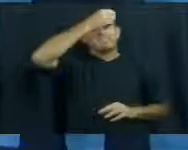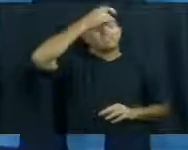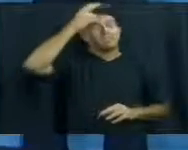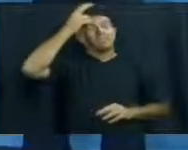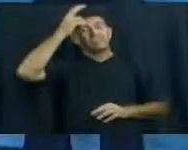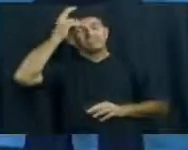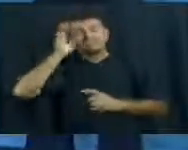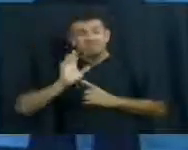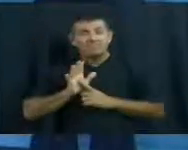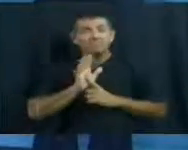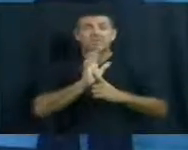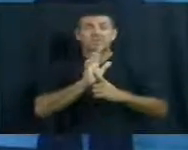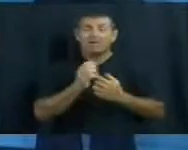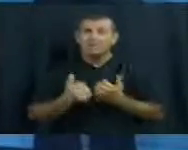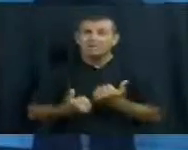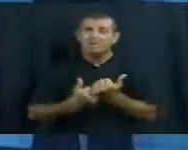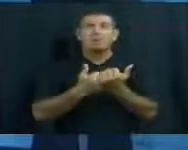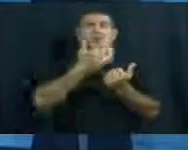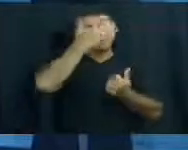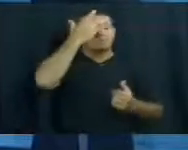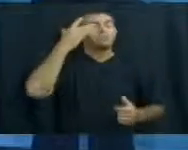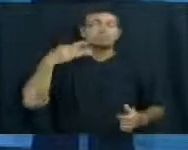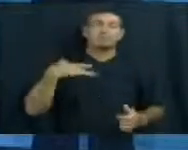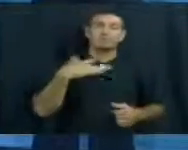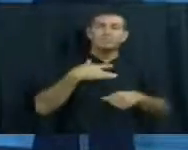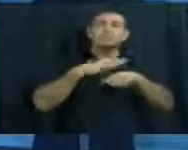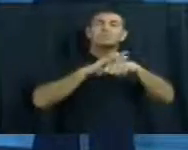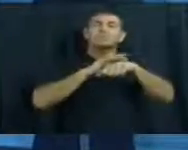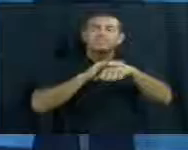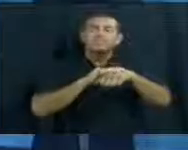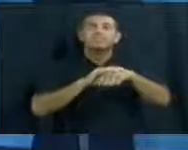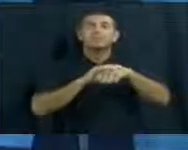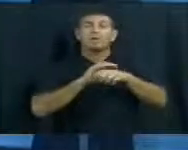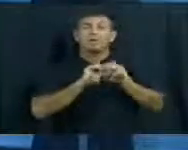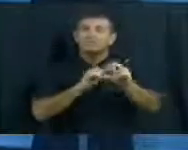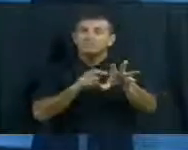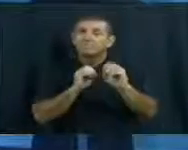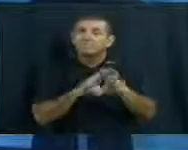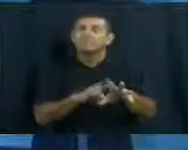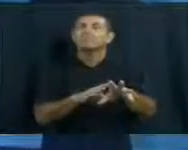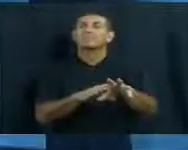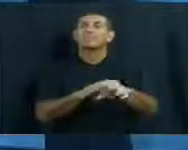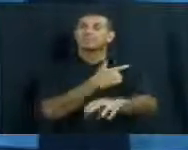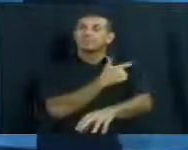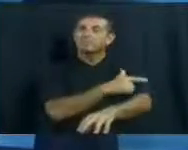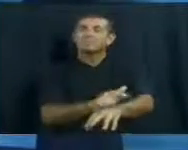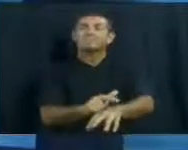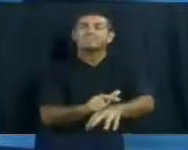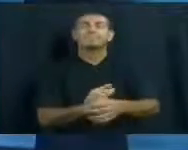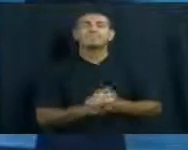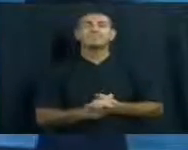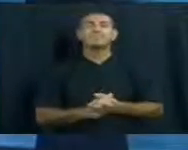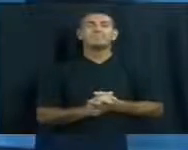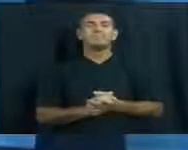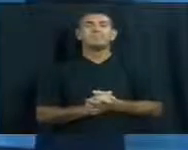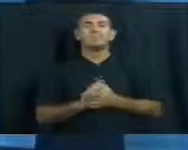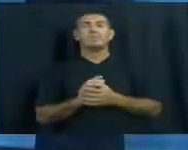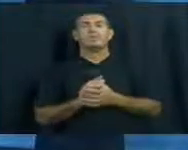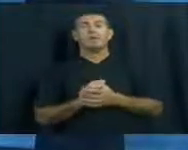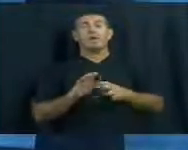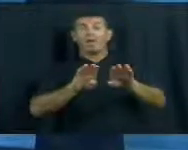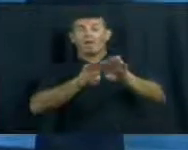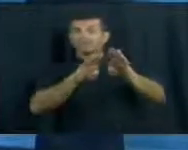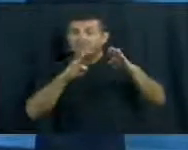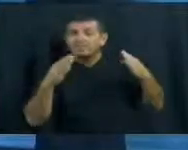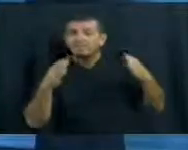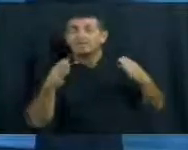pessoas doentes, nem as pessoas que precisam de educação, como a gente está falando aqui, nós estamos abrindo sinais para poder